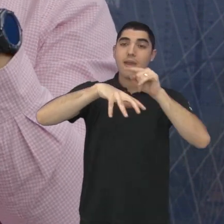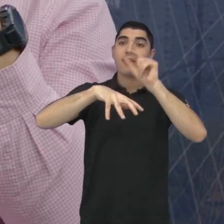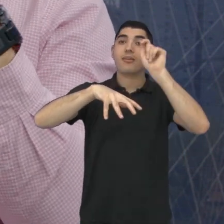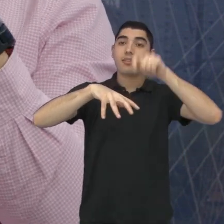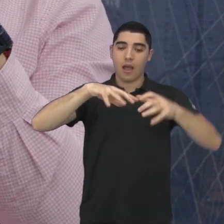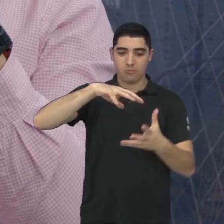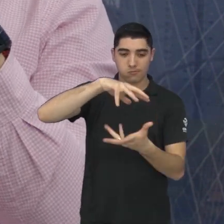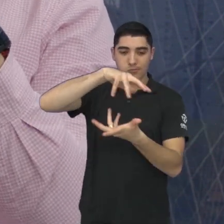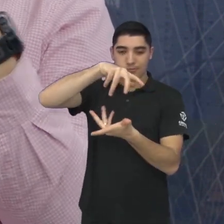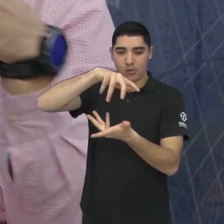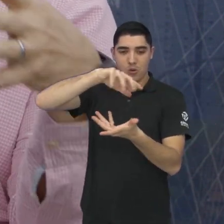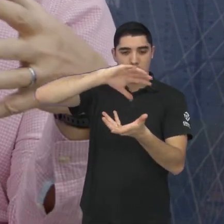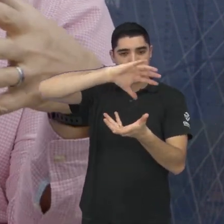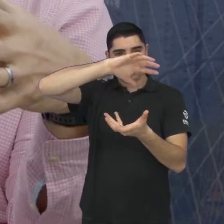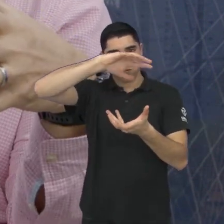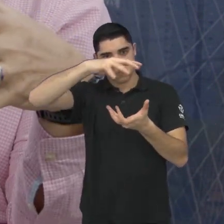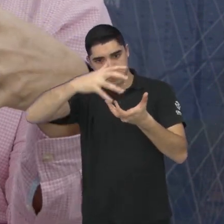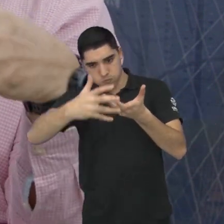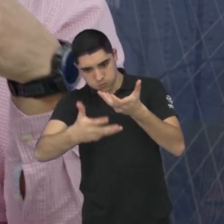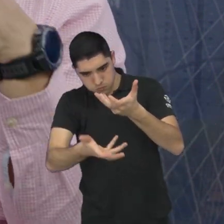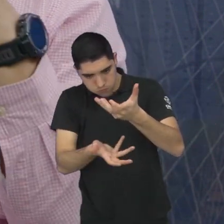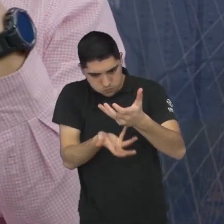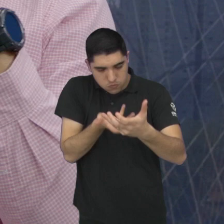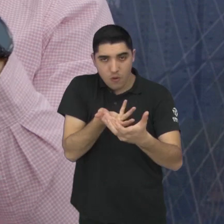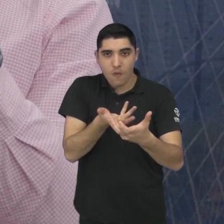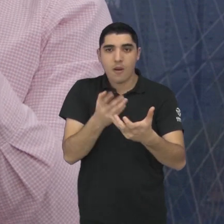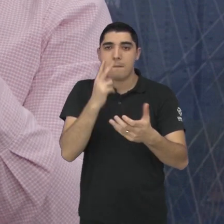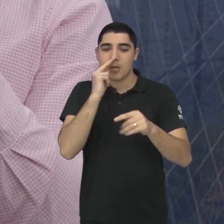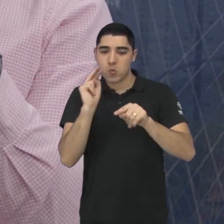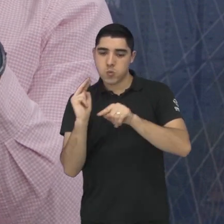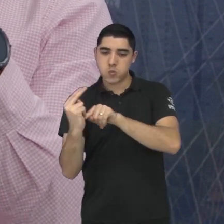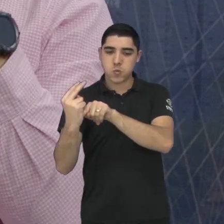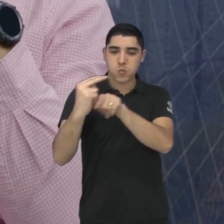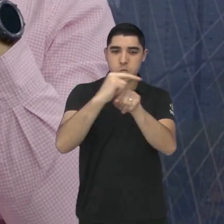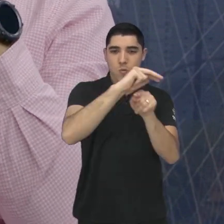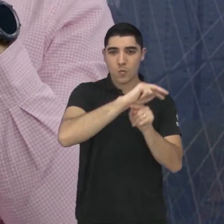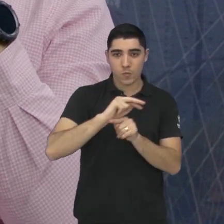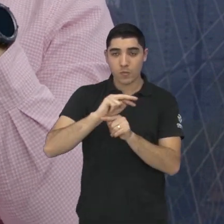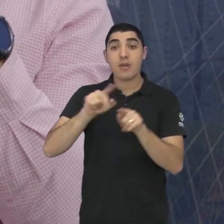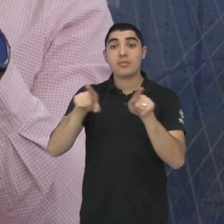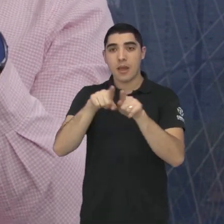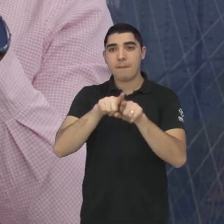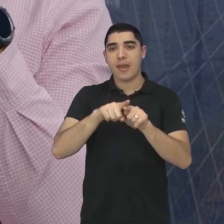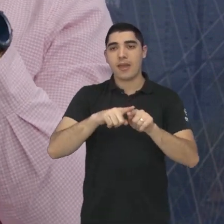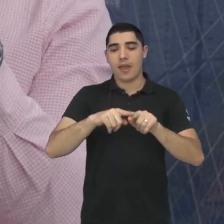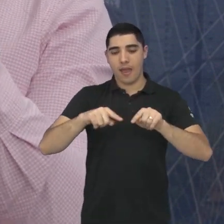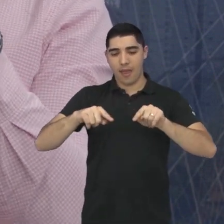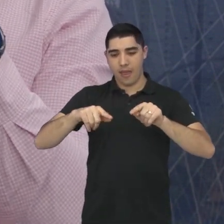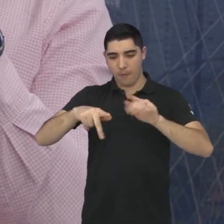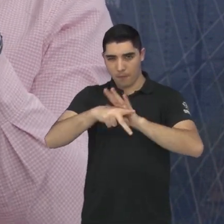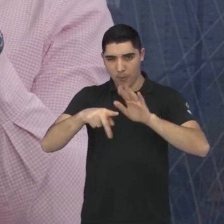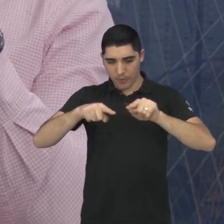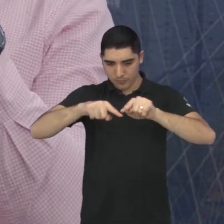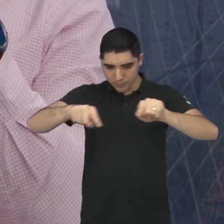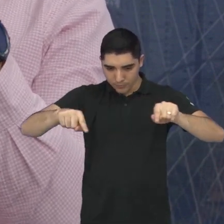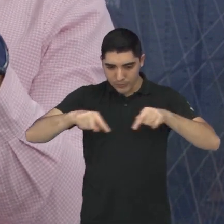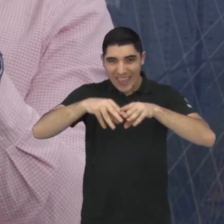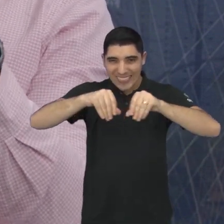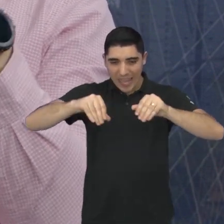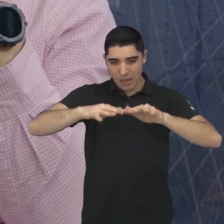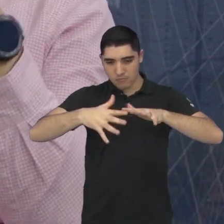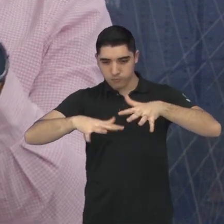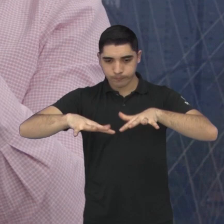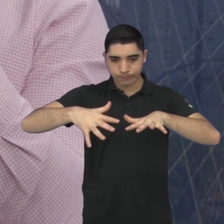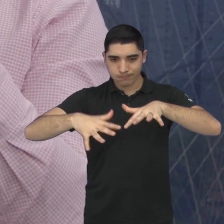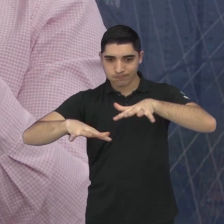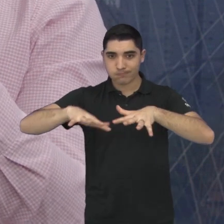uma estufa. A gente vive dentro de uma grande estufa. Ela tem o movimento das placas tectônicas que garante que os gases